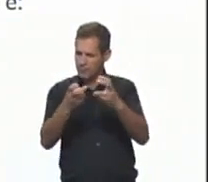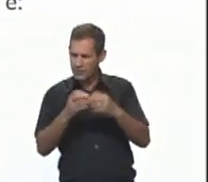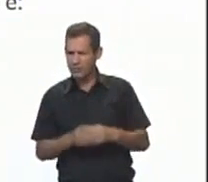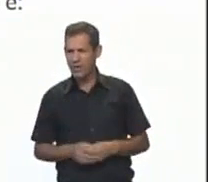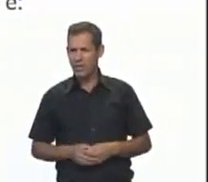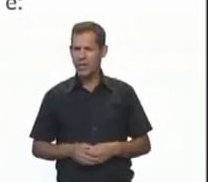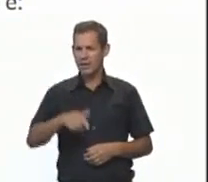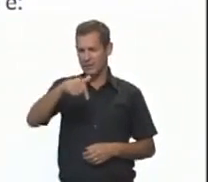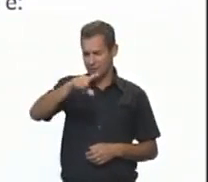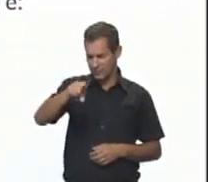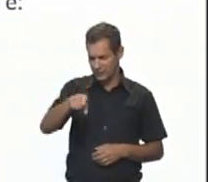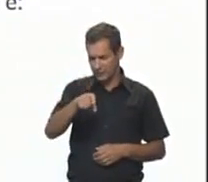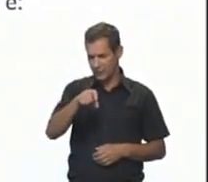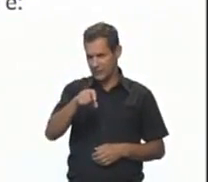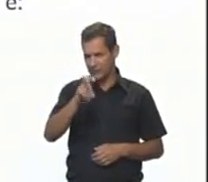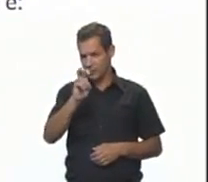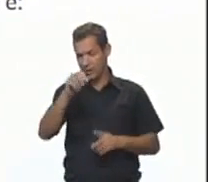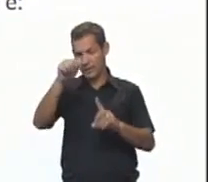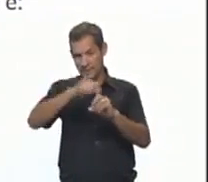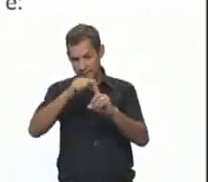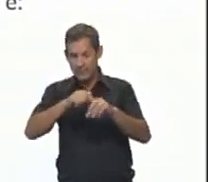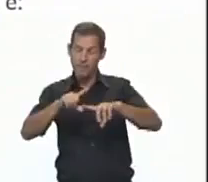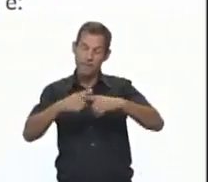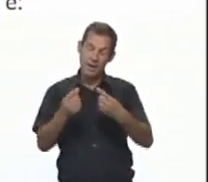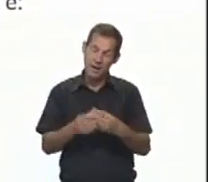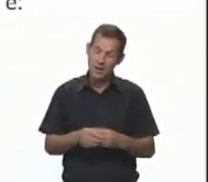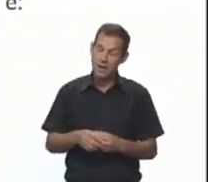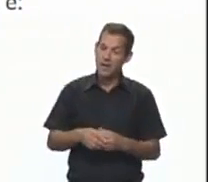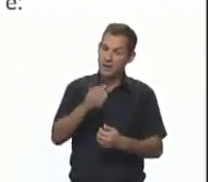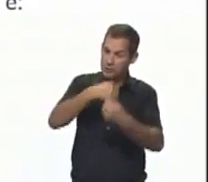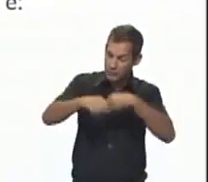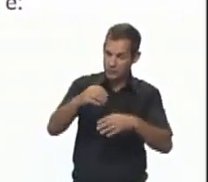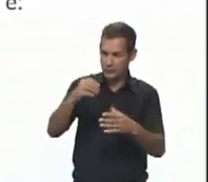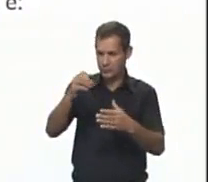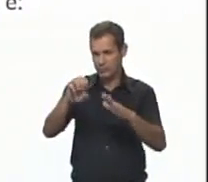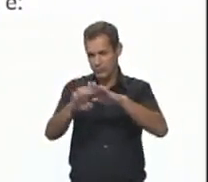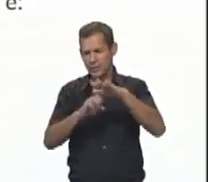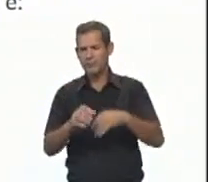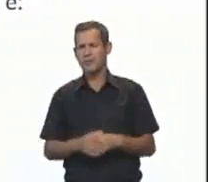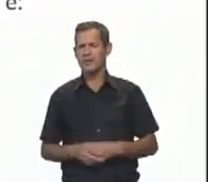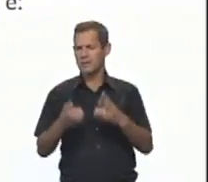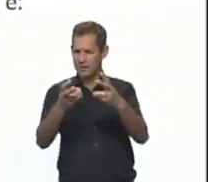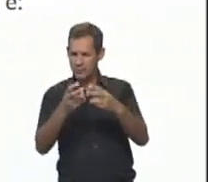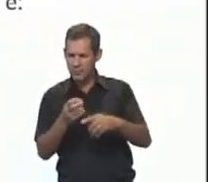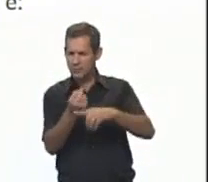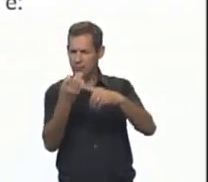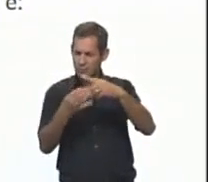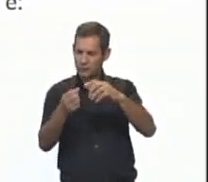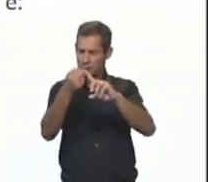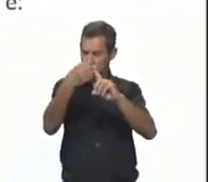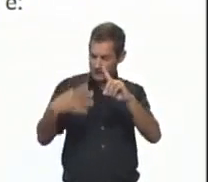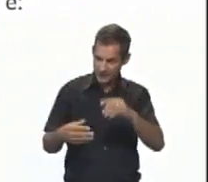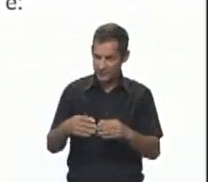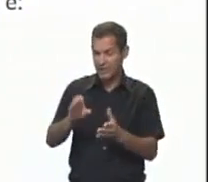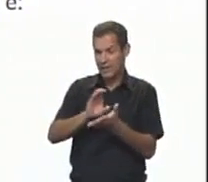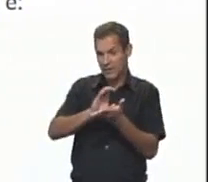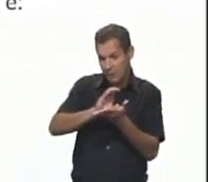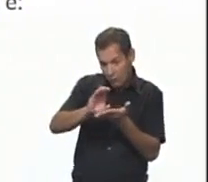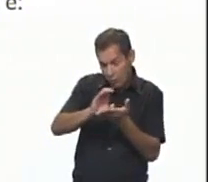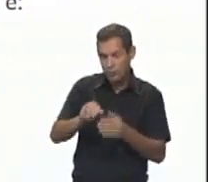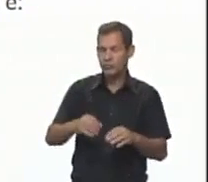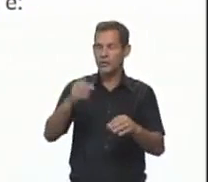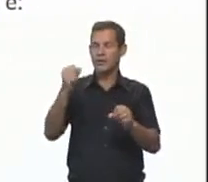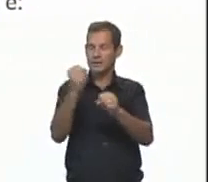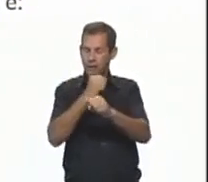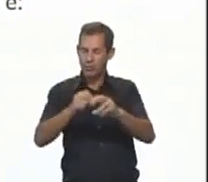de 7,5 meses. E o setor financeiro da construtora concluiu que a função que descreve o custo da estrutura da obra do